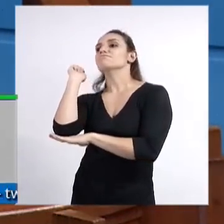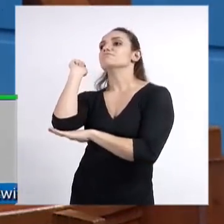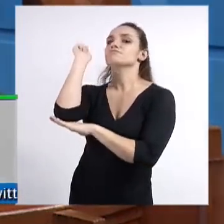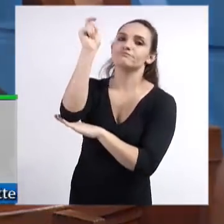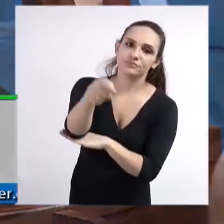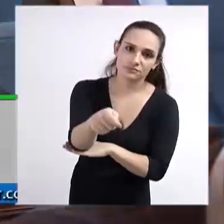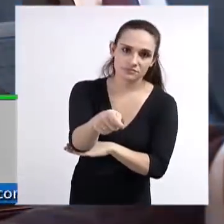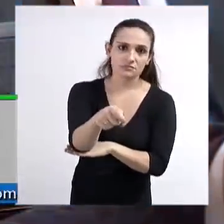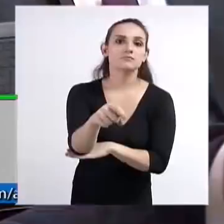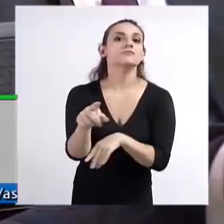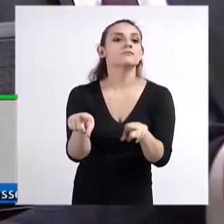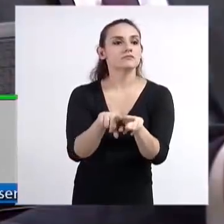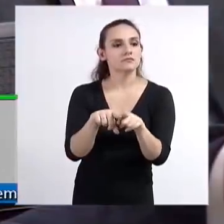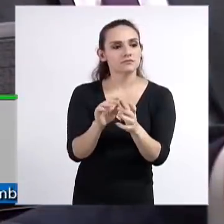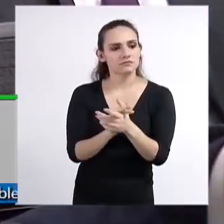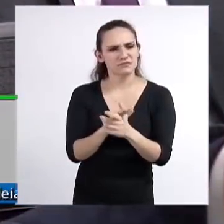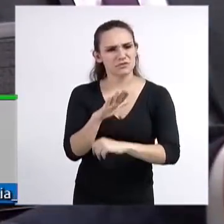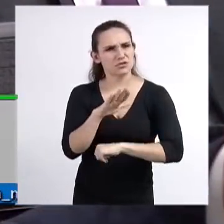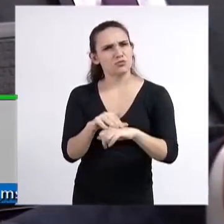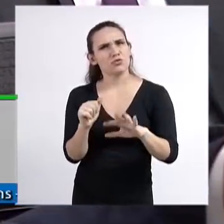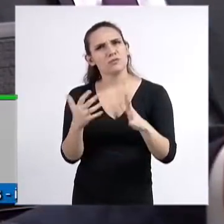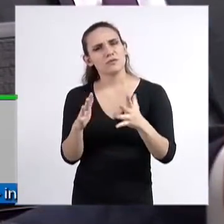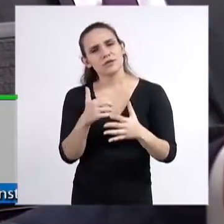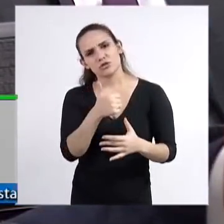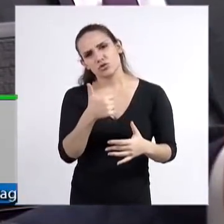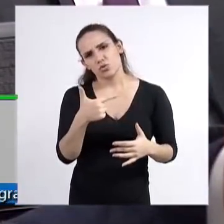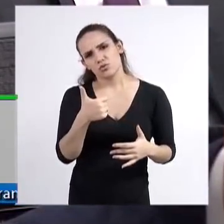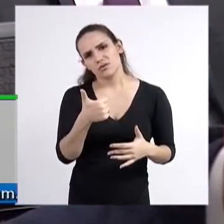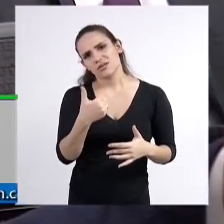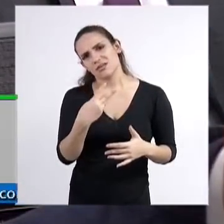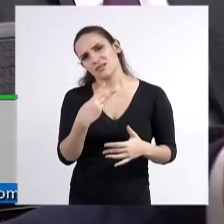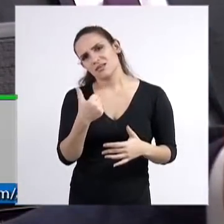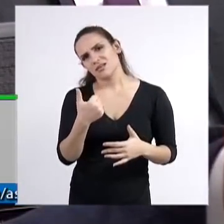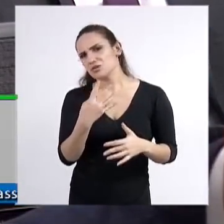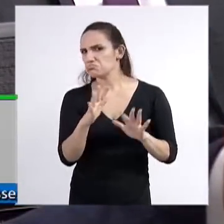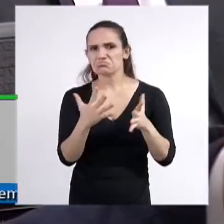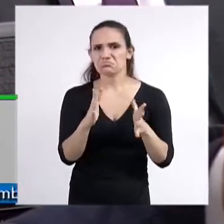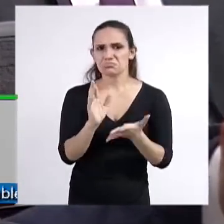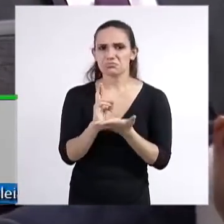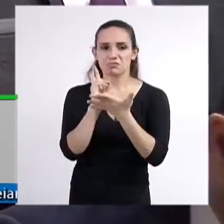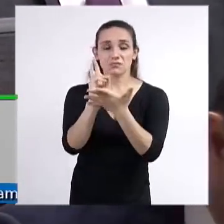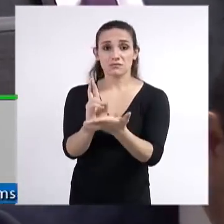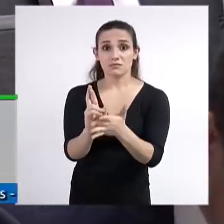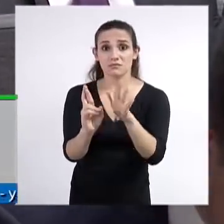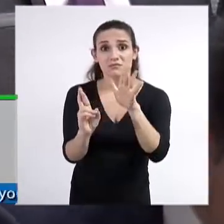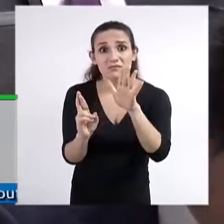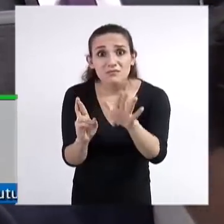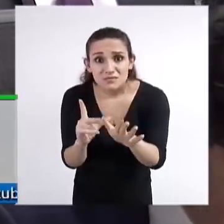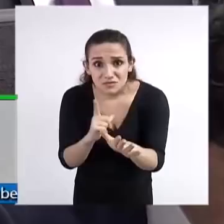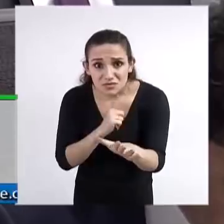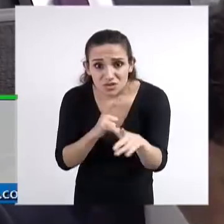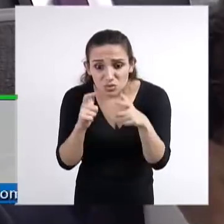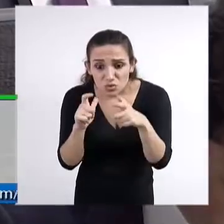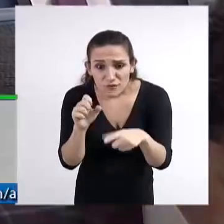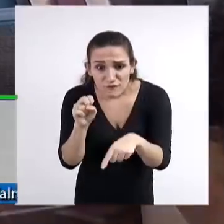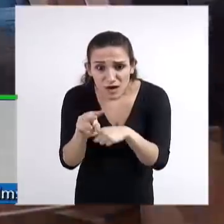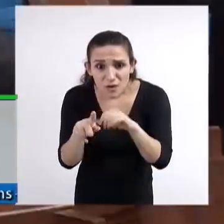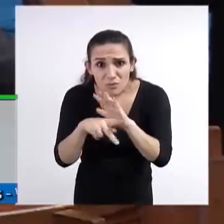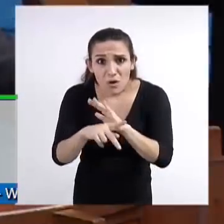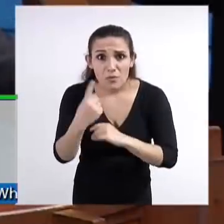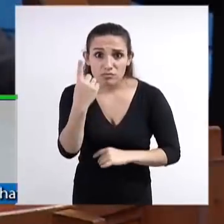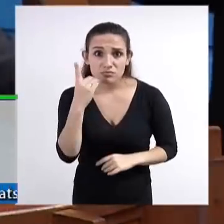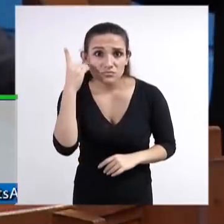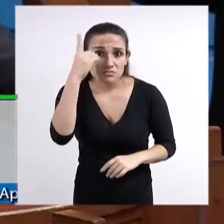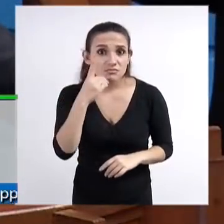e chamaram 12 ou 13, 14 representantes para a mesa, e não sobrou um espaço para que chamasse um